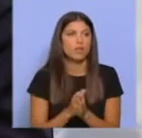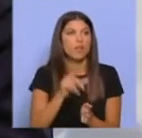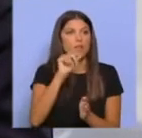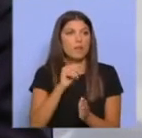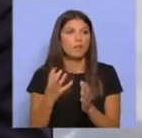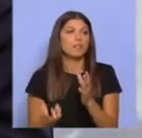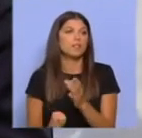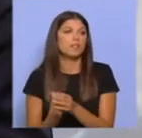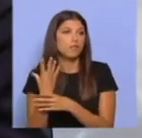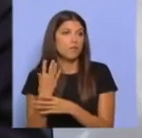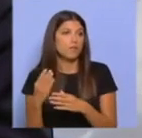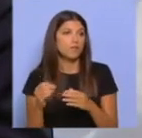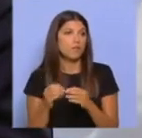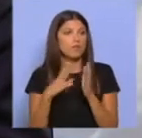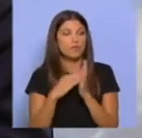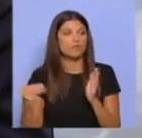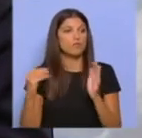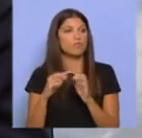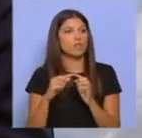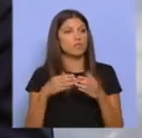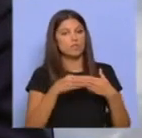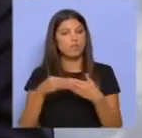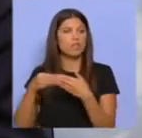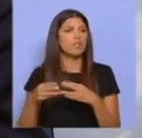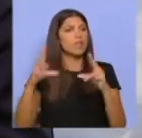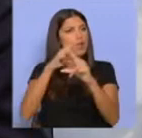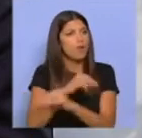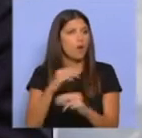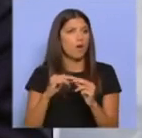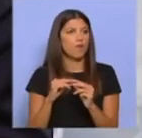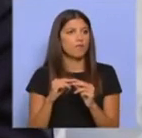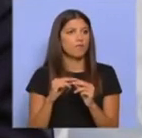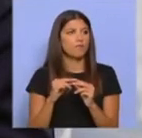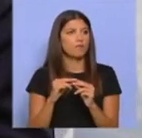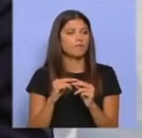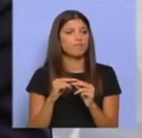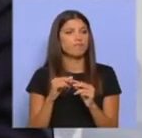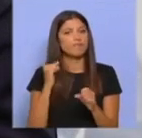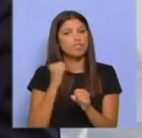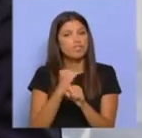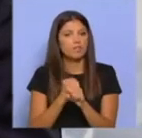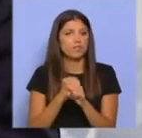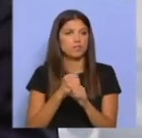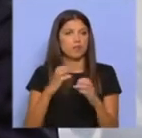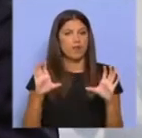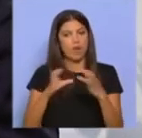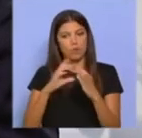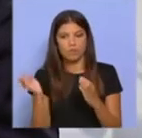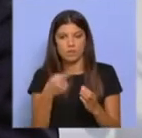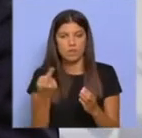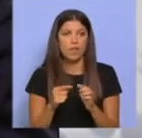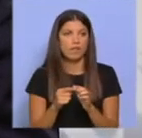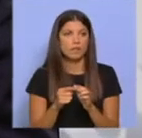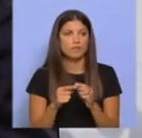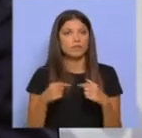de liderança servidora, de liderança de serviço à comunidade, e nesse sentido um dos grandes projetos que o IPAV desenvolve é a